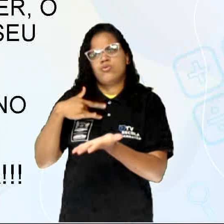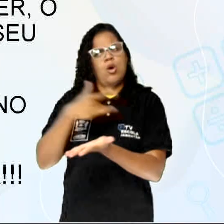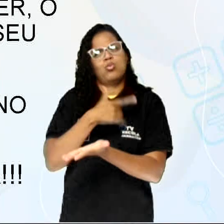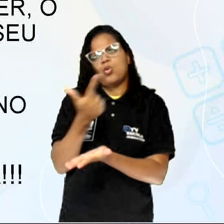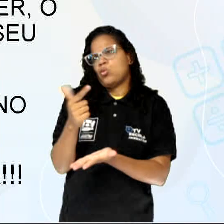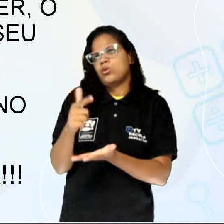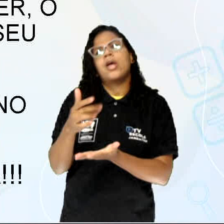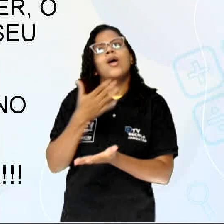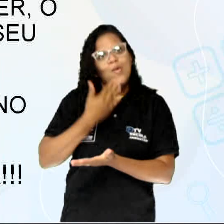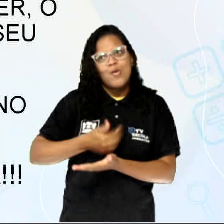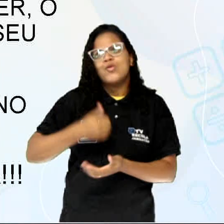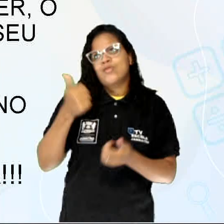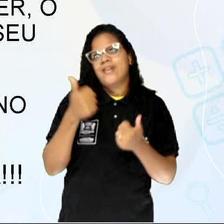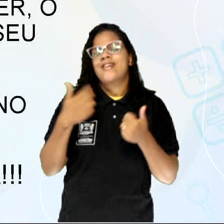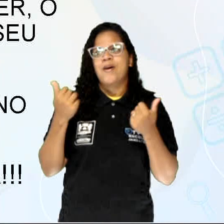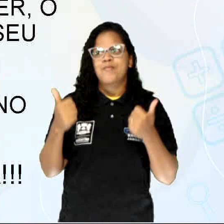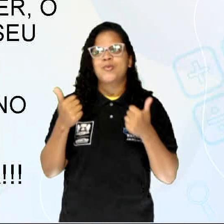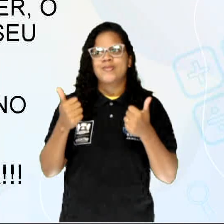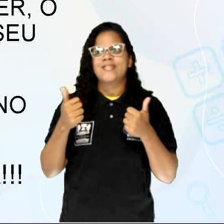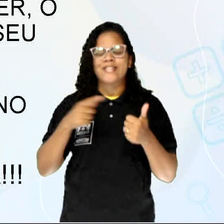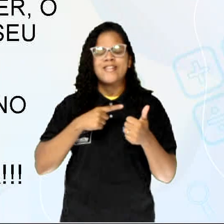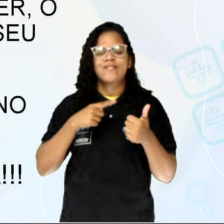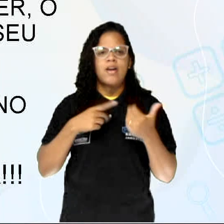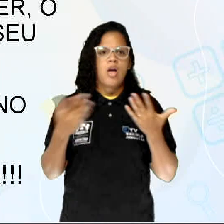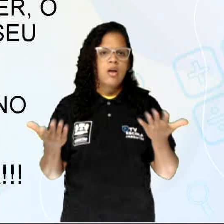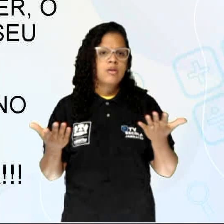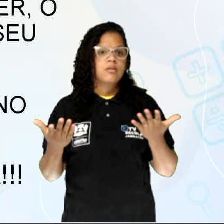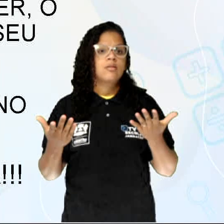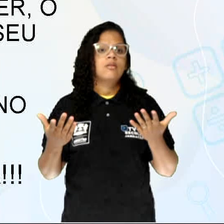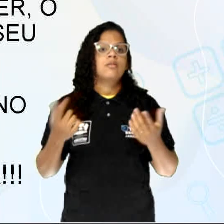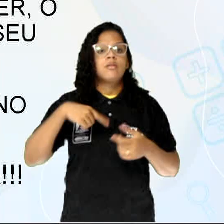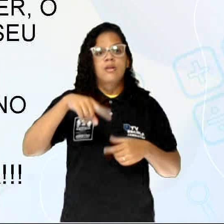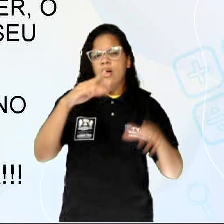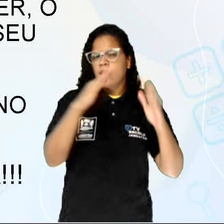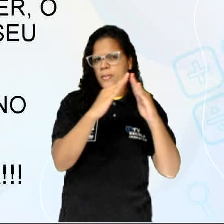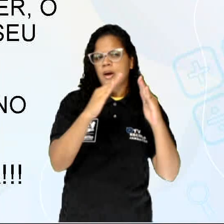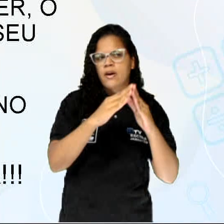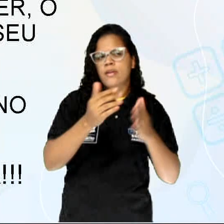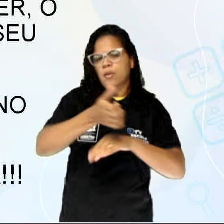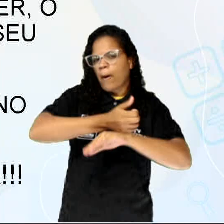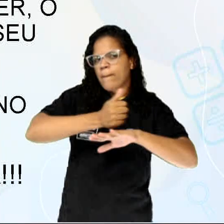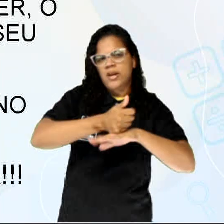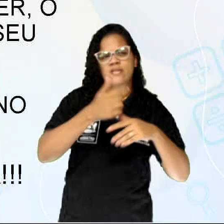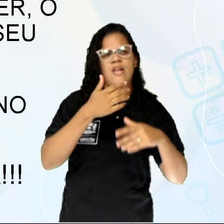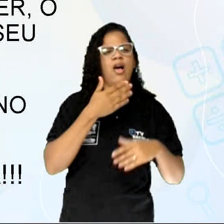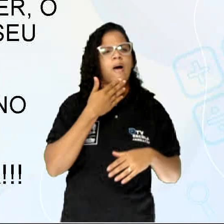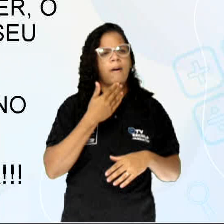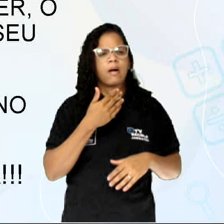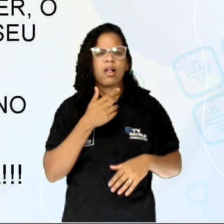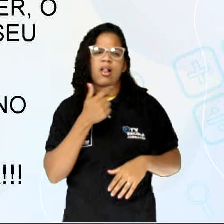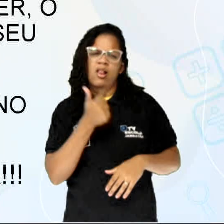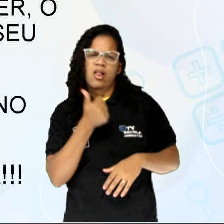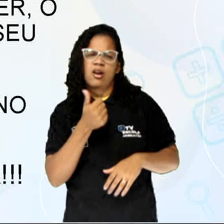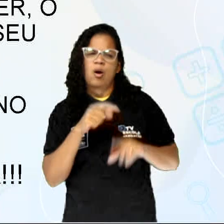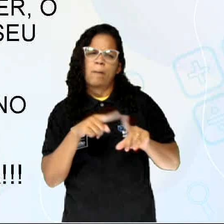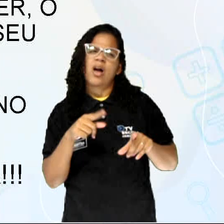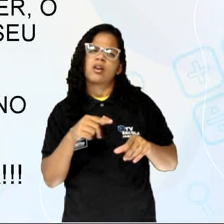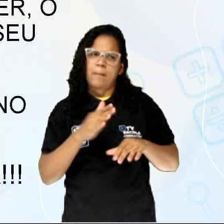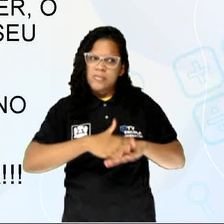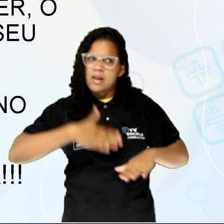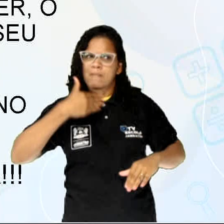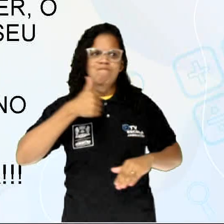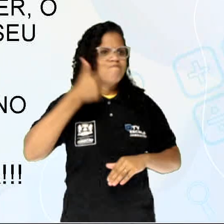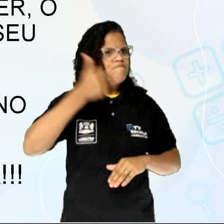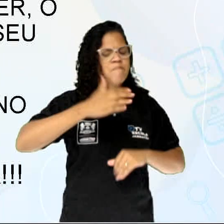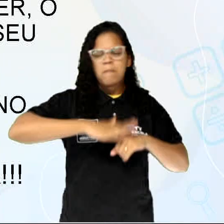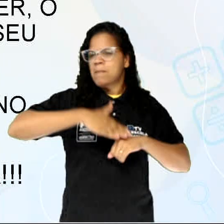Ou então, não, na minha casa lá, no meu bairro tem uma praça legal, mas ela podia melhorar. E aí? Faz um desenho